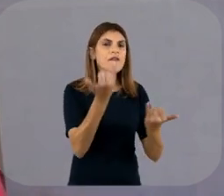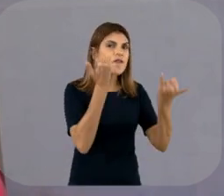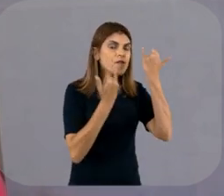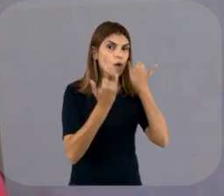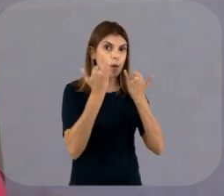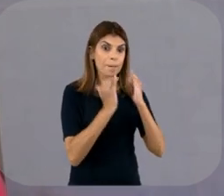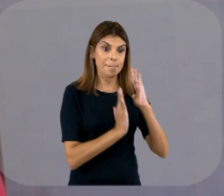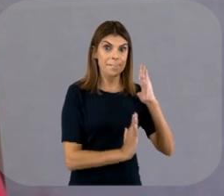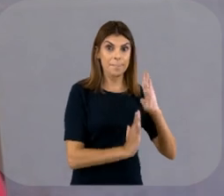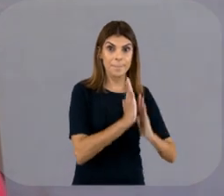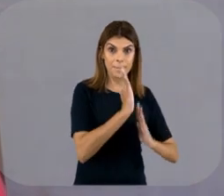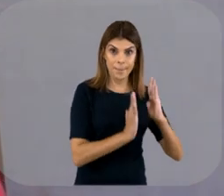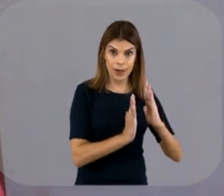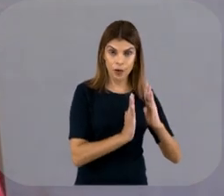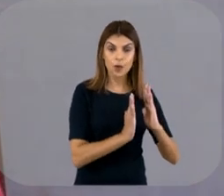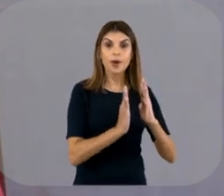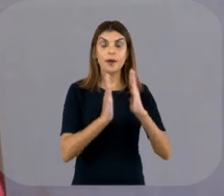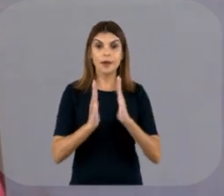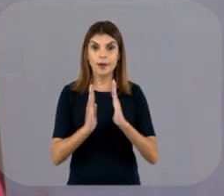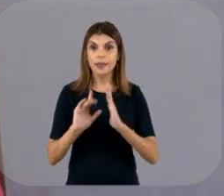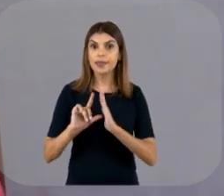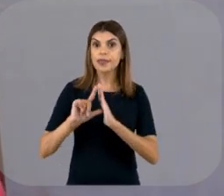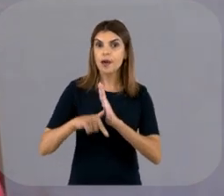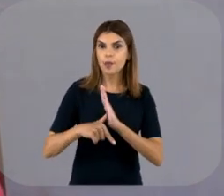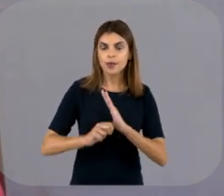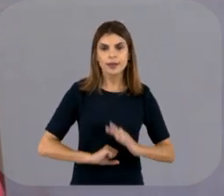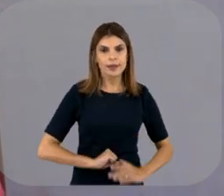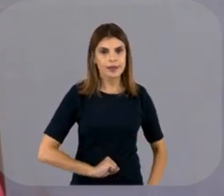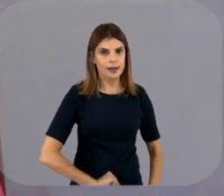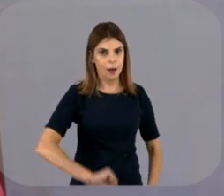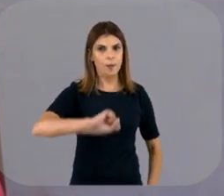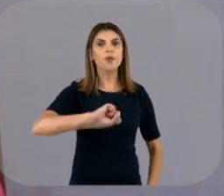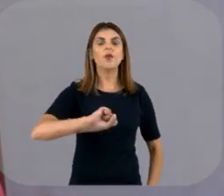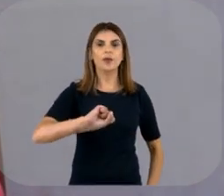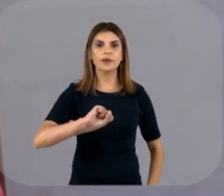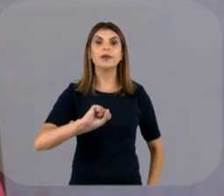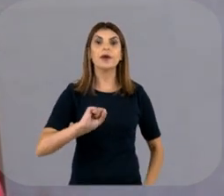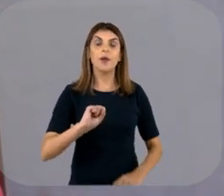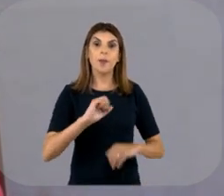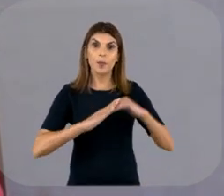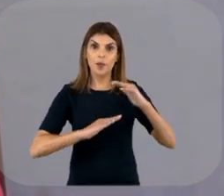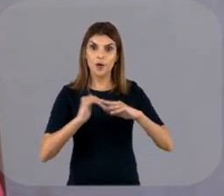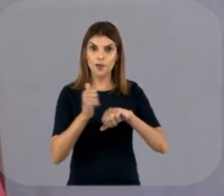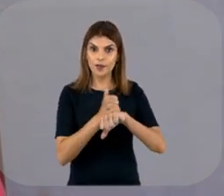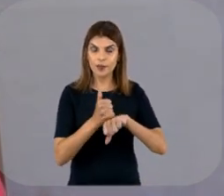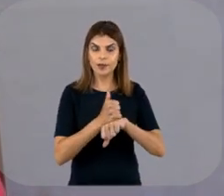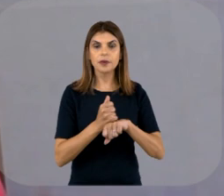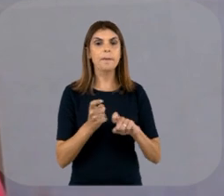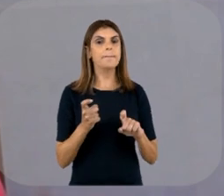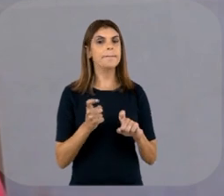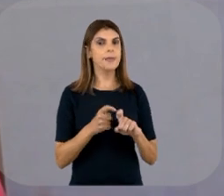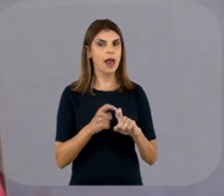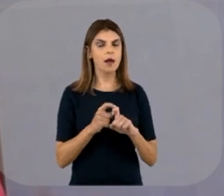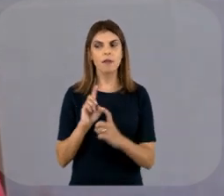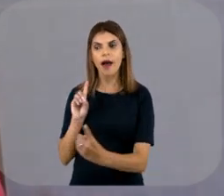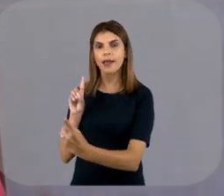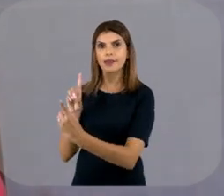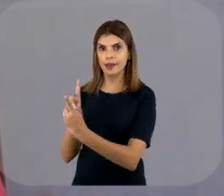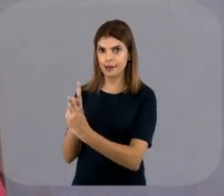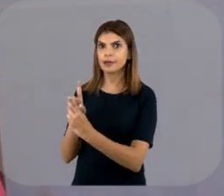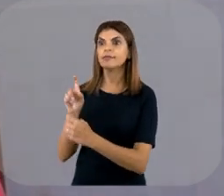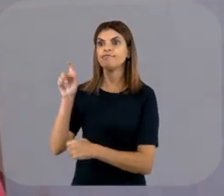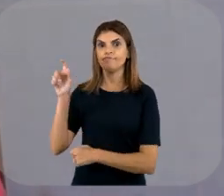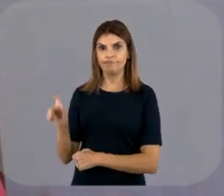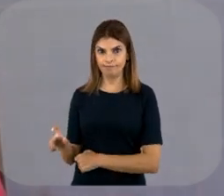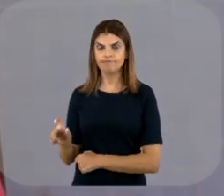no período pré e no período pós-aborto por parte dos profissionais médicos para as mulheres para tentar reduzir